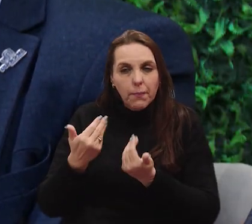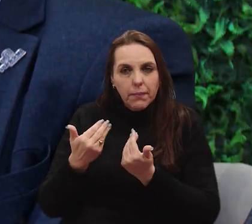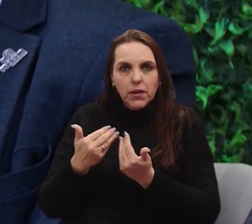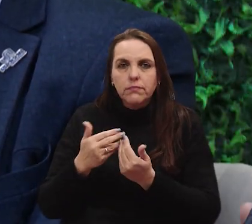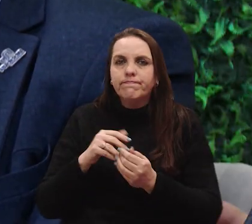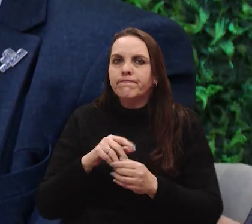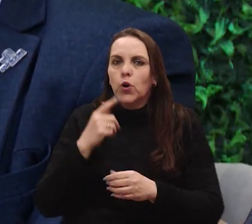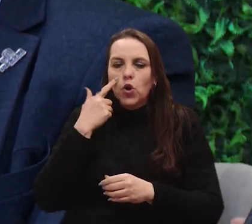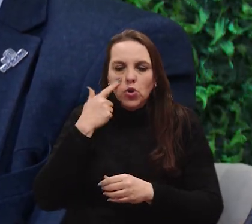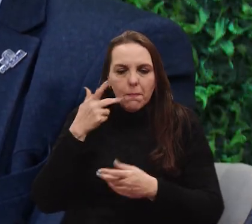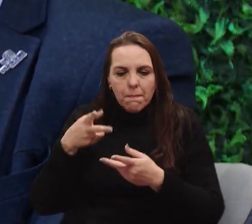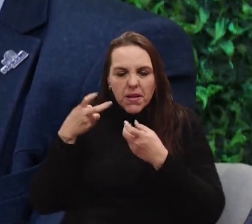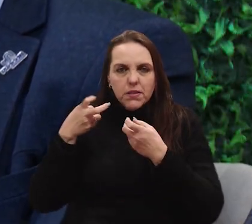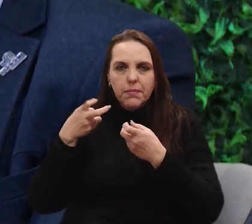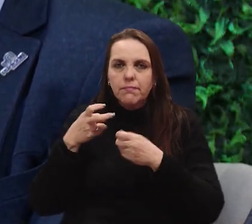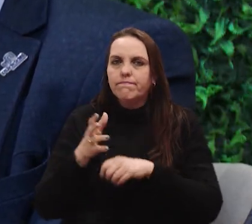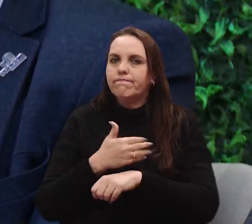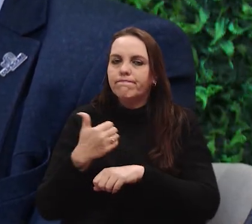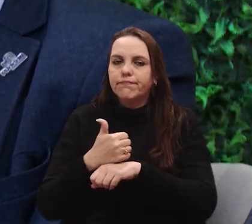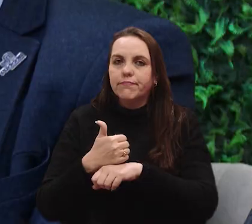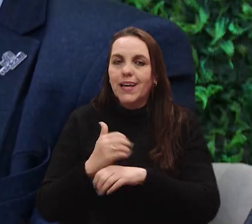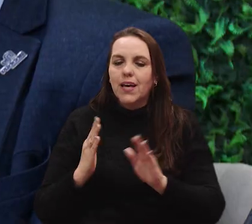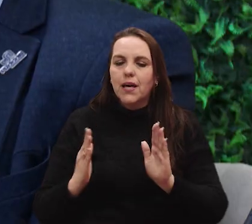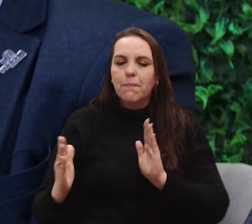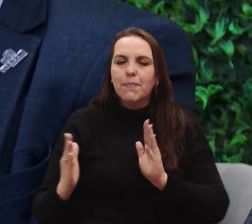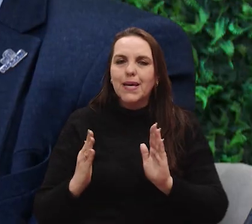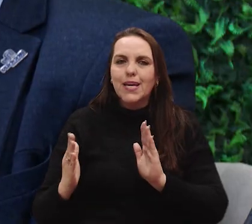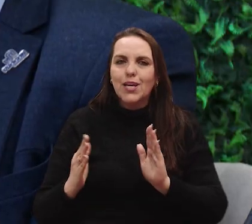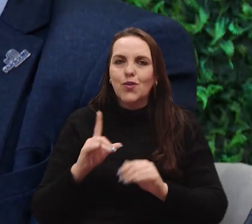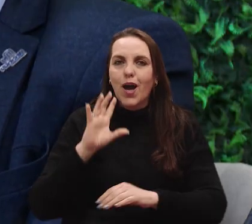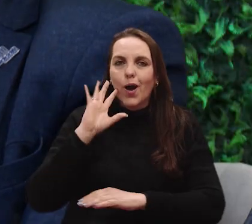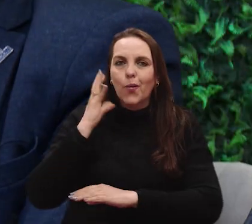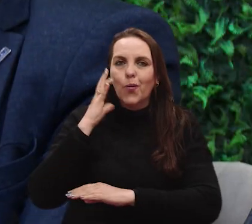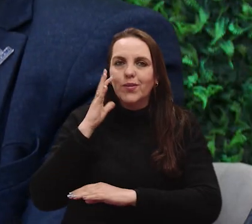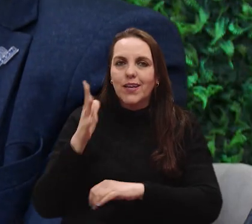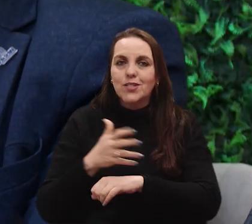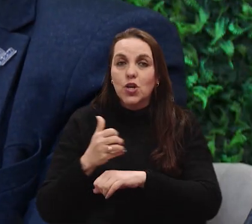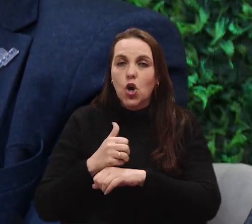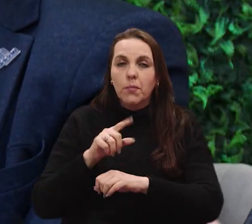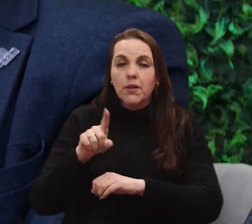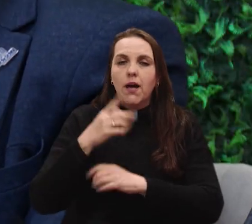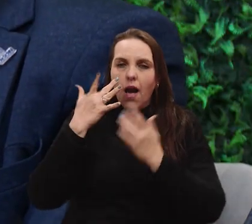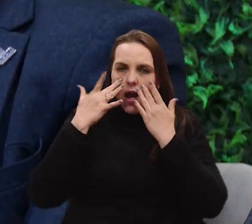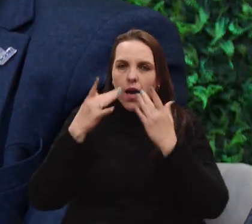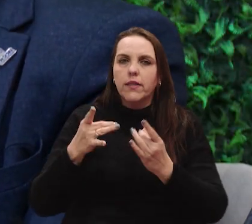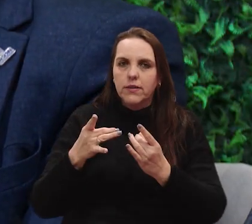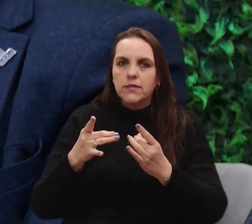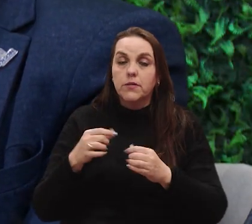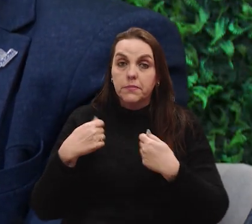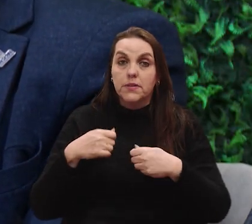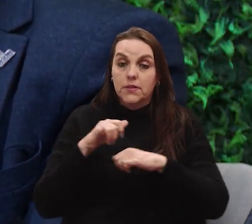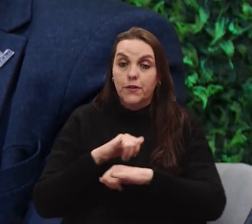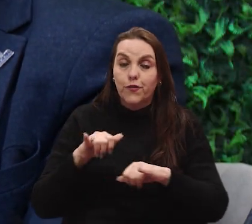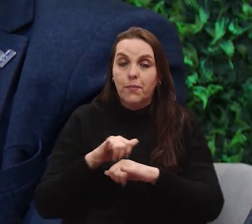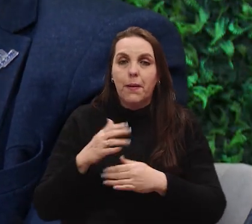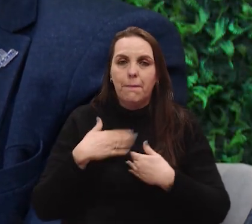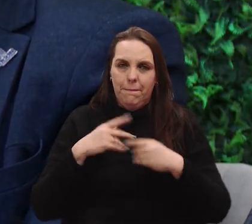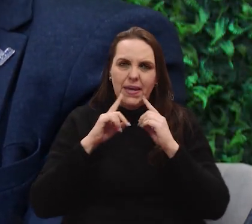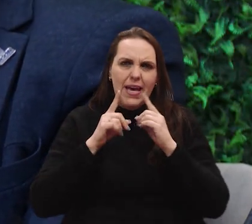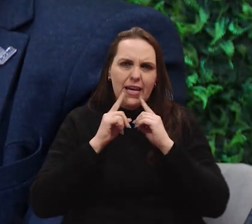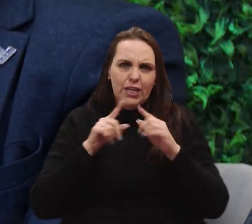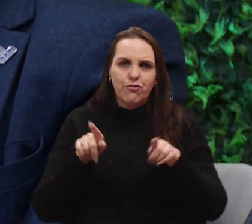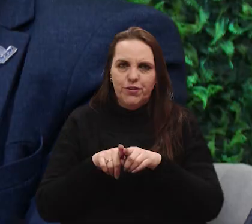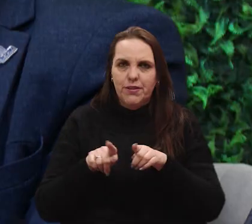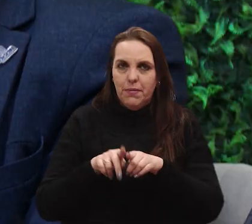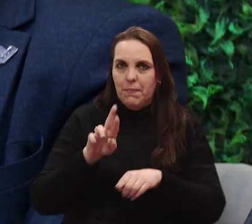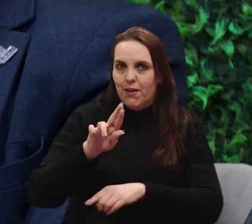um golpe. É sazonalidade de golpes. Então tem que estar atento para isso aí. Por isso tem que informar. A minha crítica à